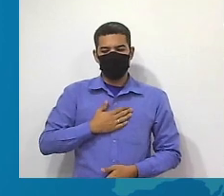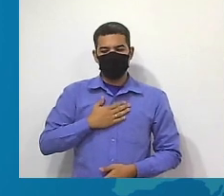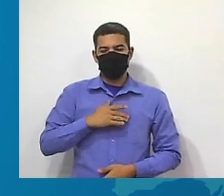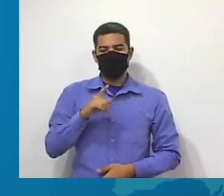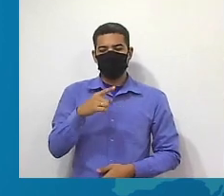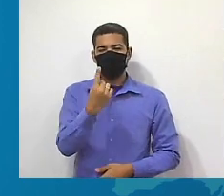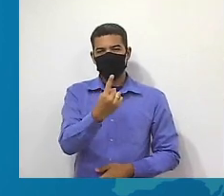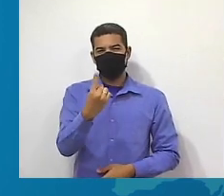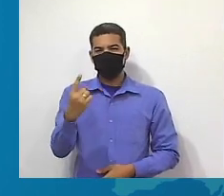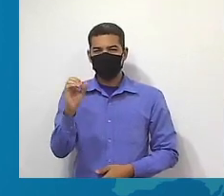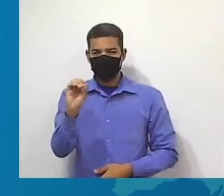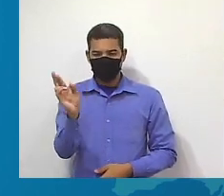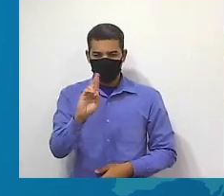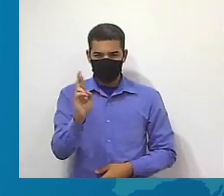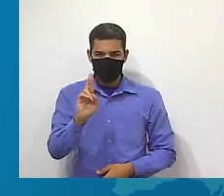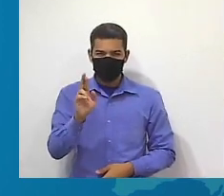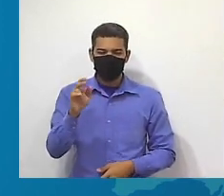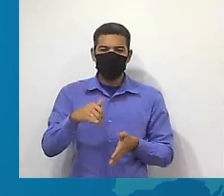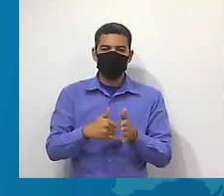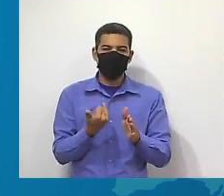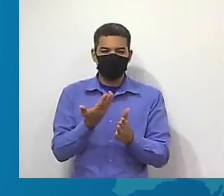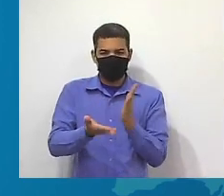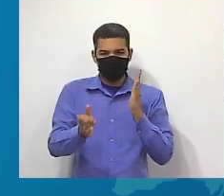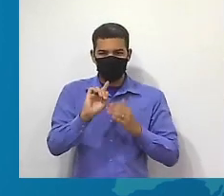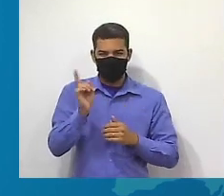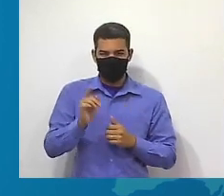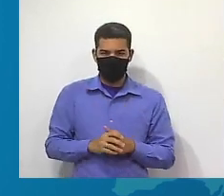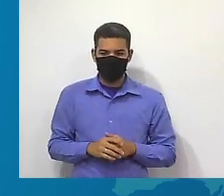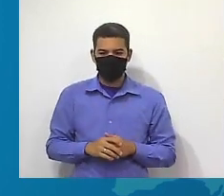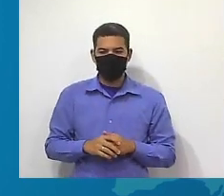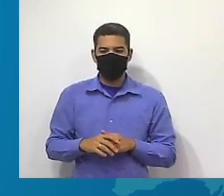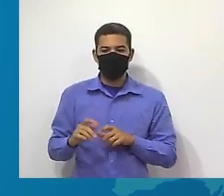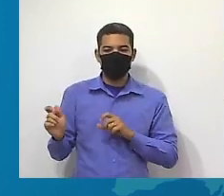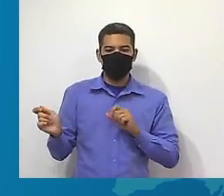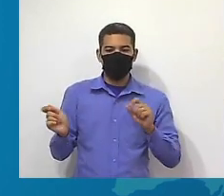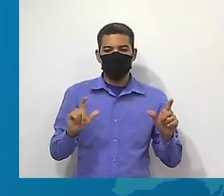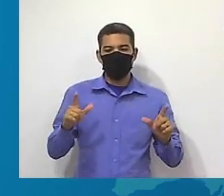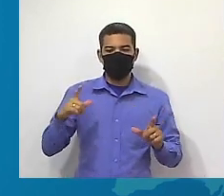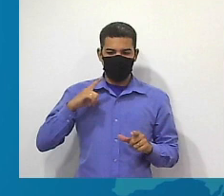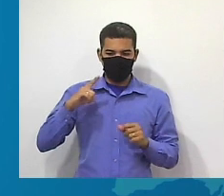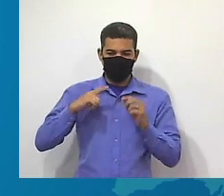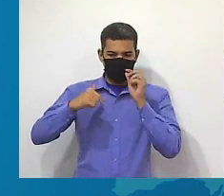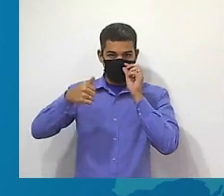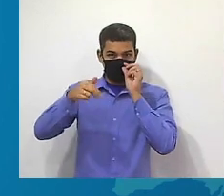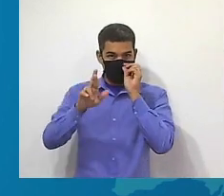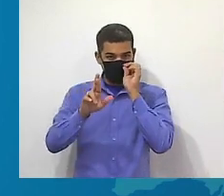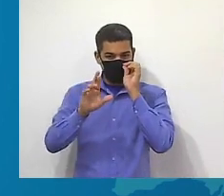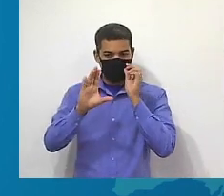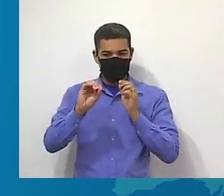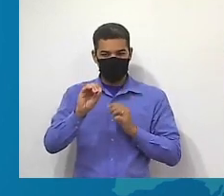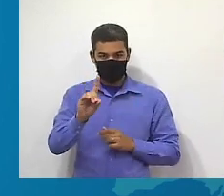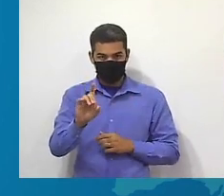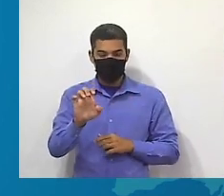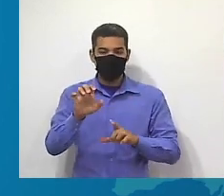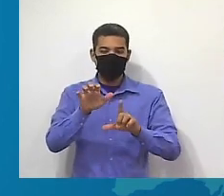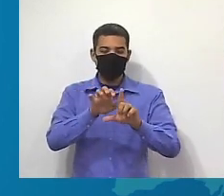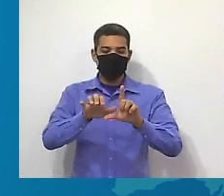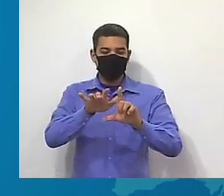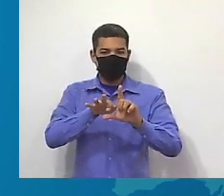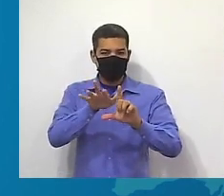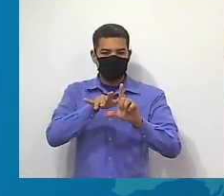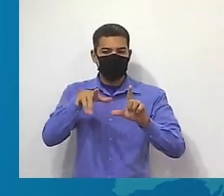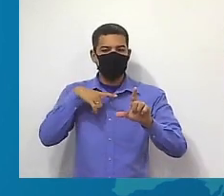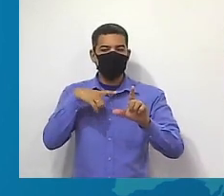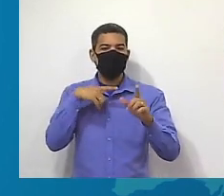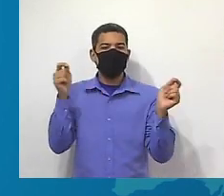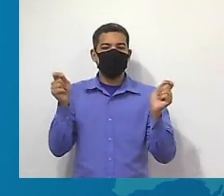ainda pode fazer a sua inscrição, não perde, tá? Aqui vai aparecer um QR Code onde você vai ter acesso a mais